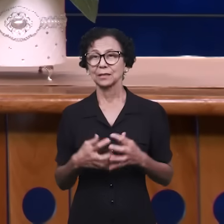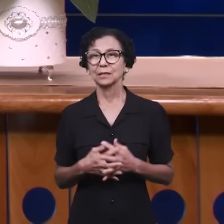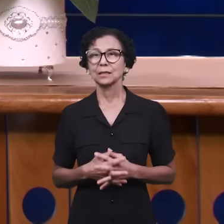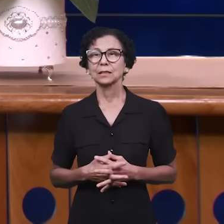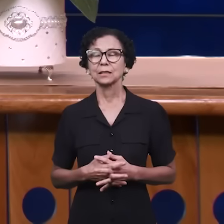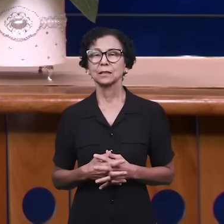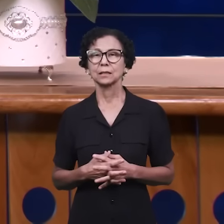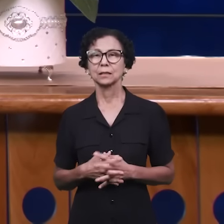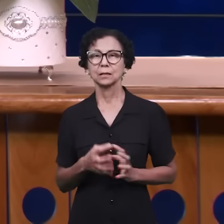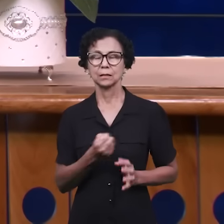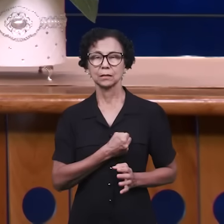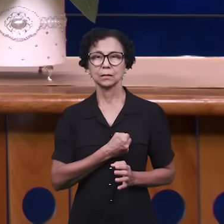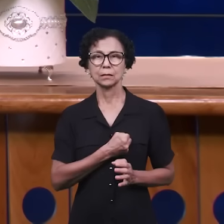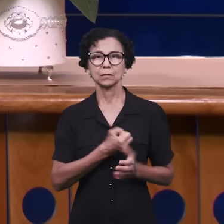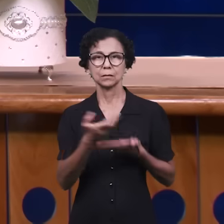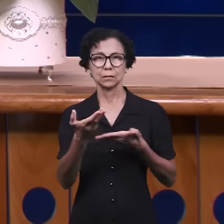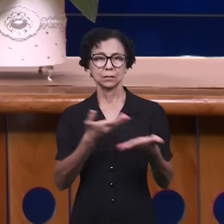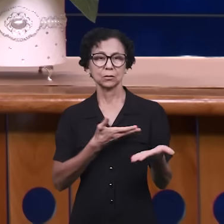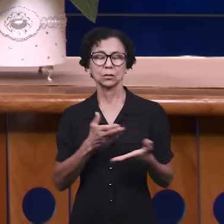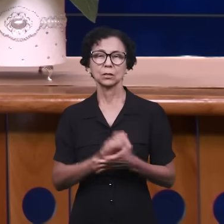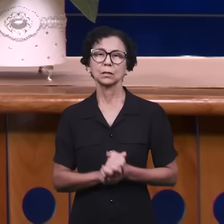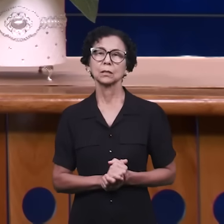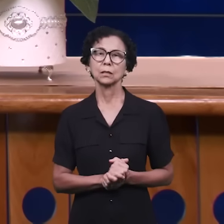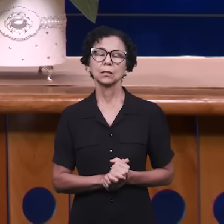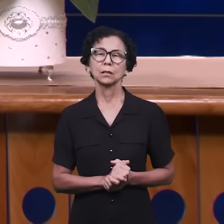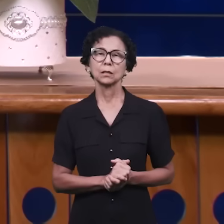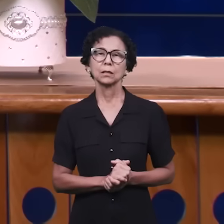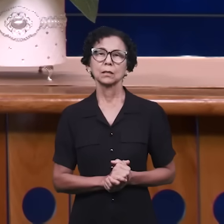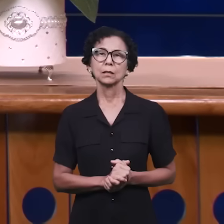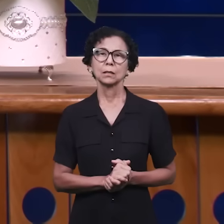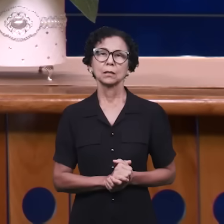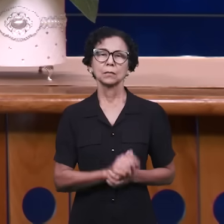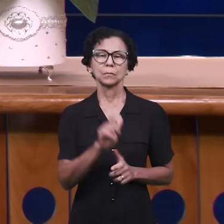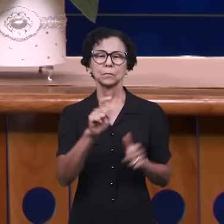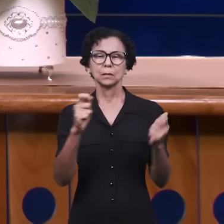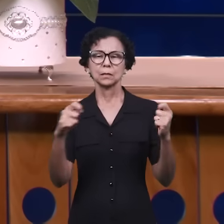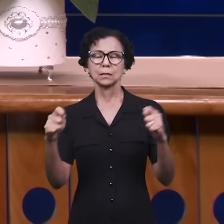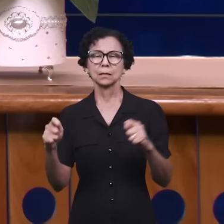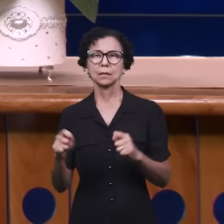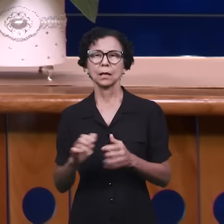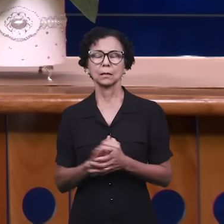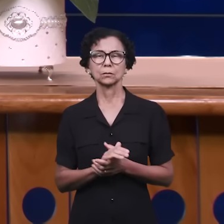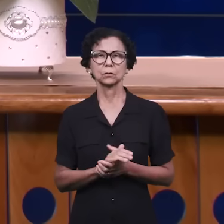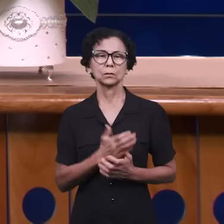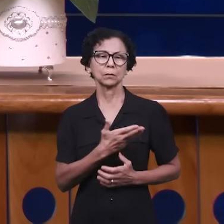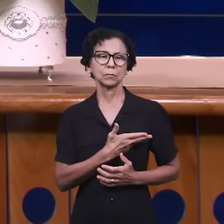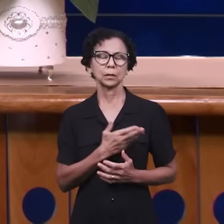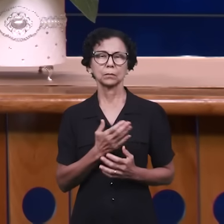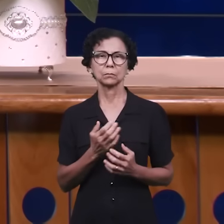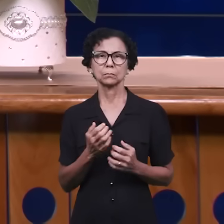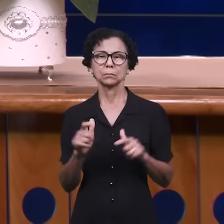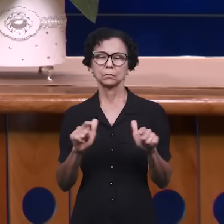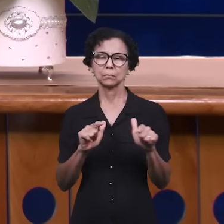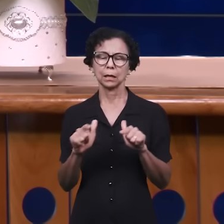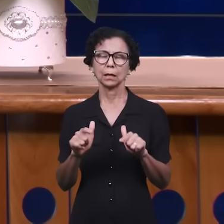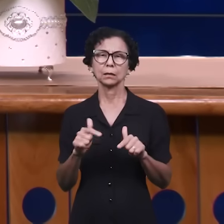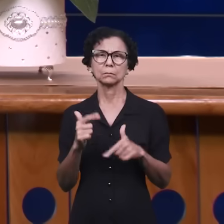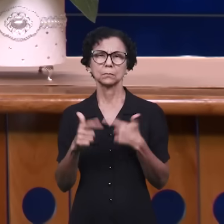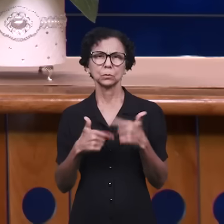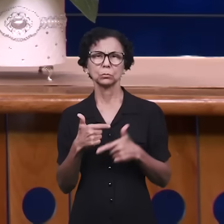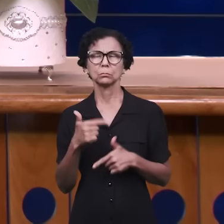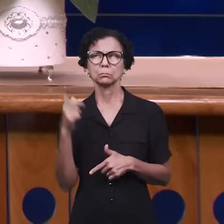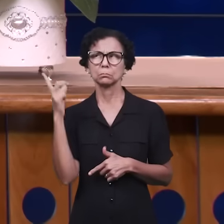Então, compartilhe esse número com pessoas que você sabe que estão precisando, parentes, amigos, colegas de trabalho, que estão num momento de luta,